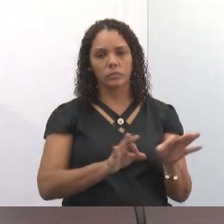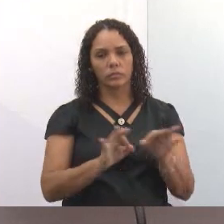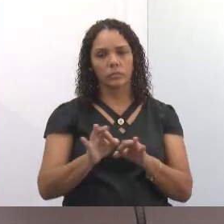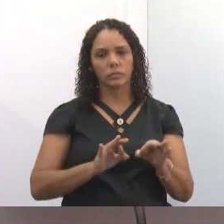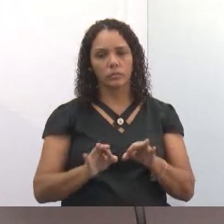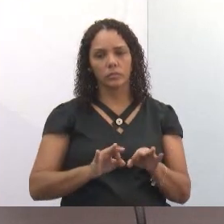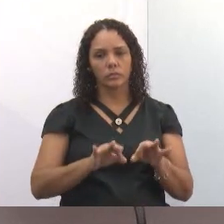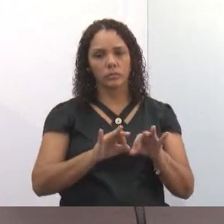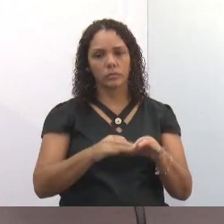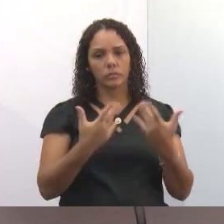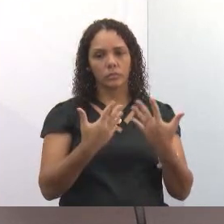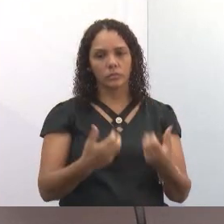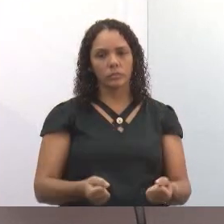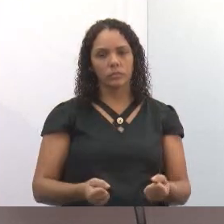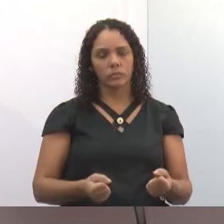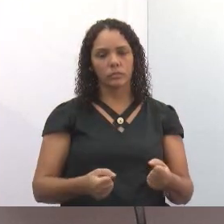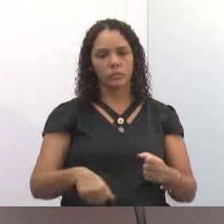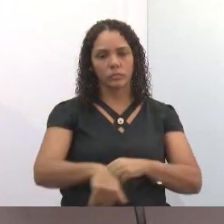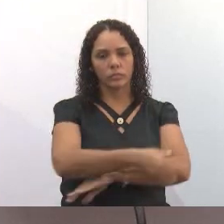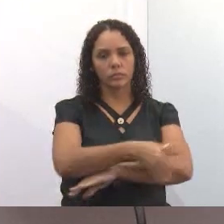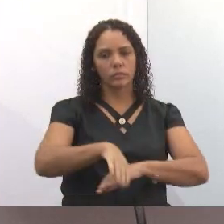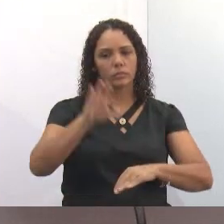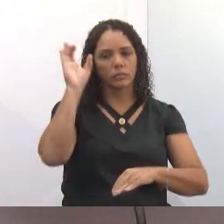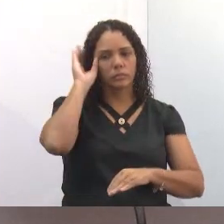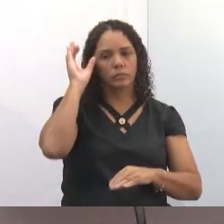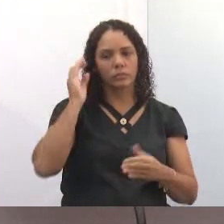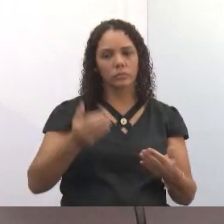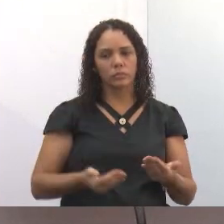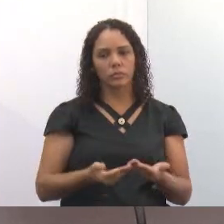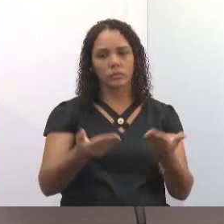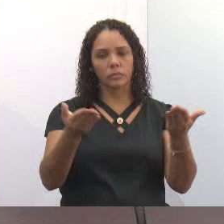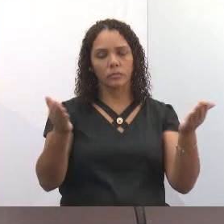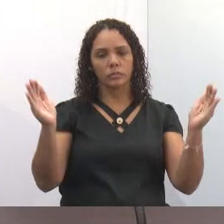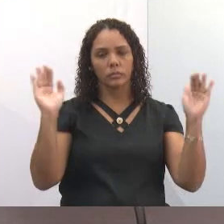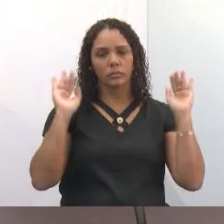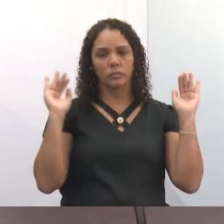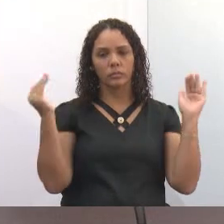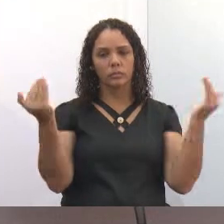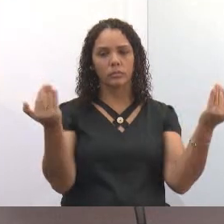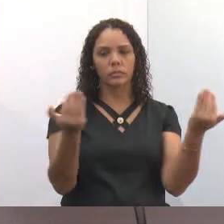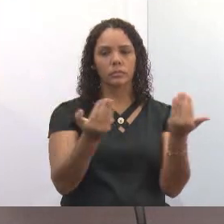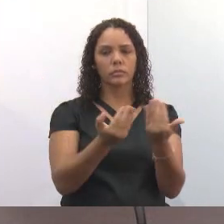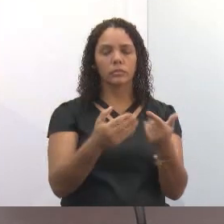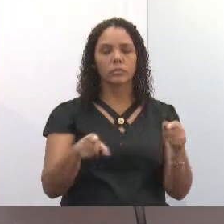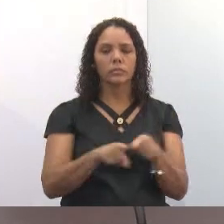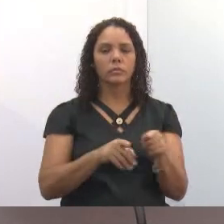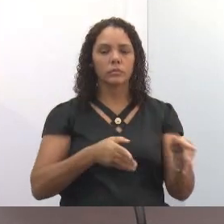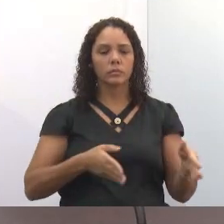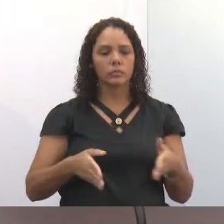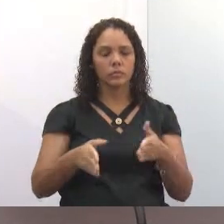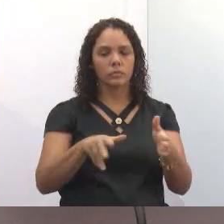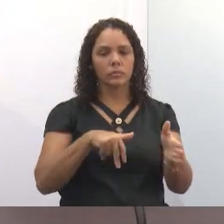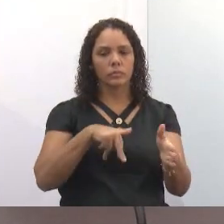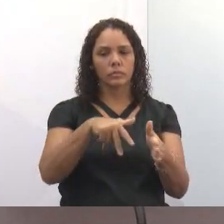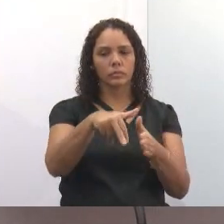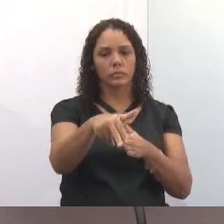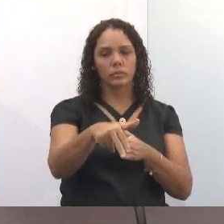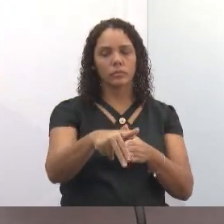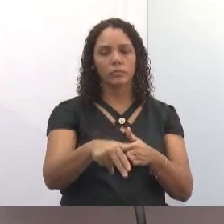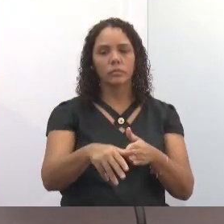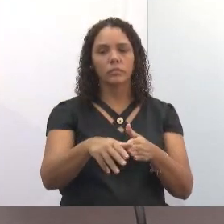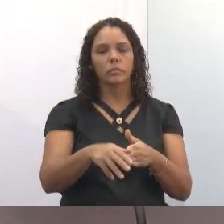drenagem do campo, montagem e concretagem dos muros de arrimo, bem como a realização dos caminhos de passagens. A previsão